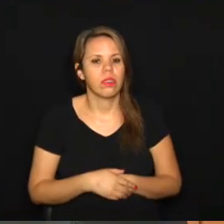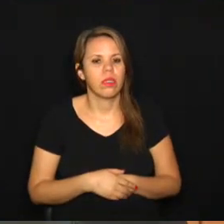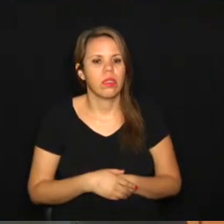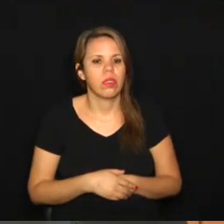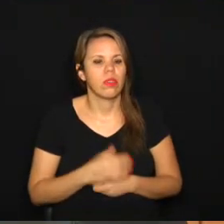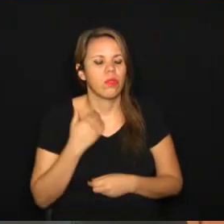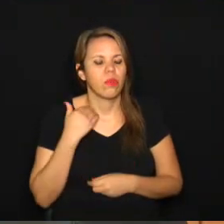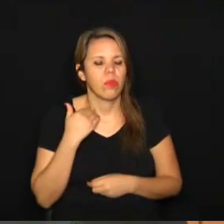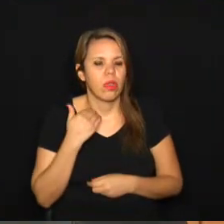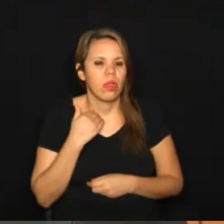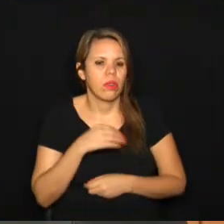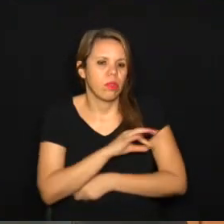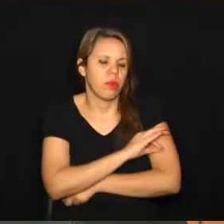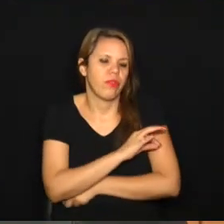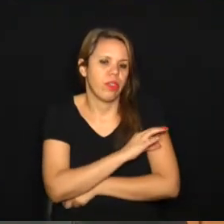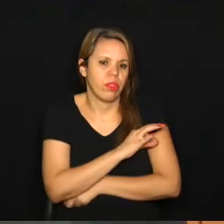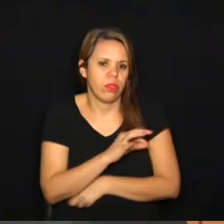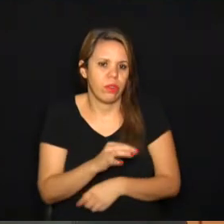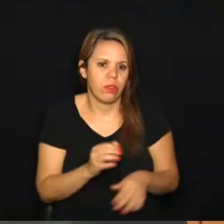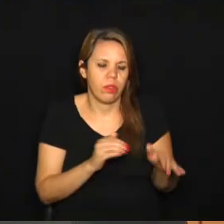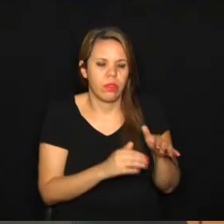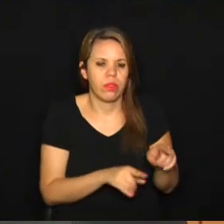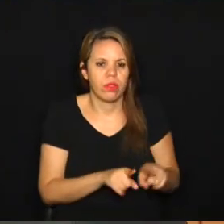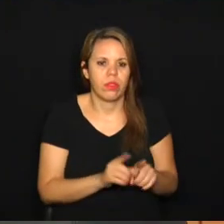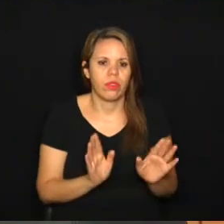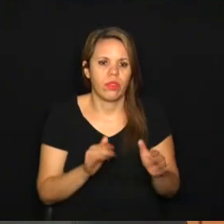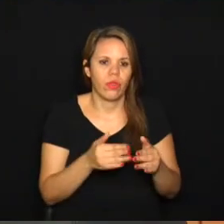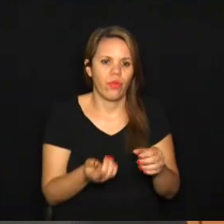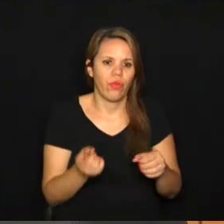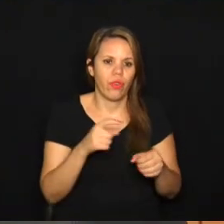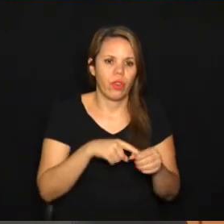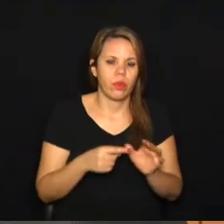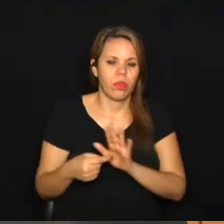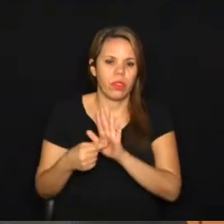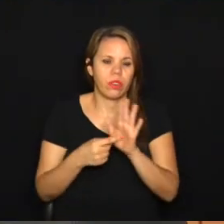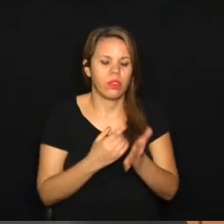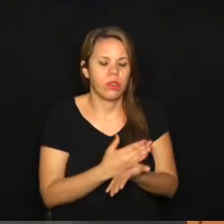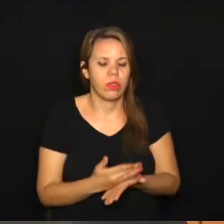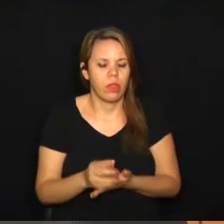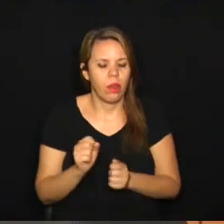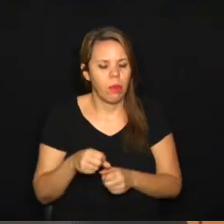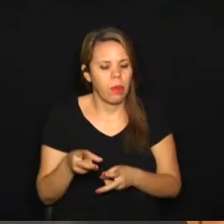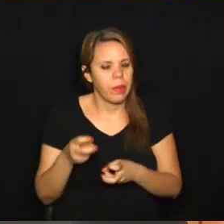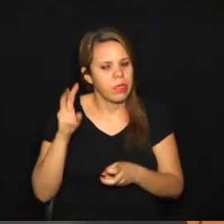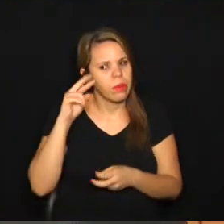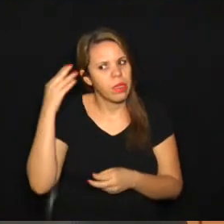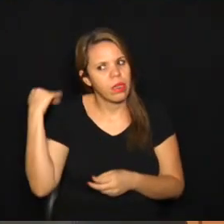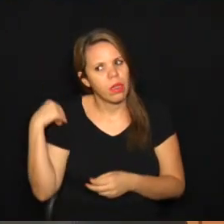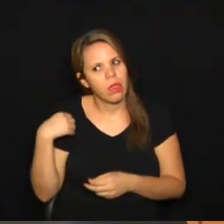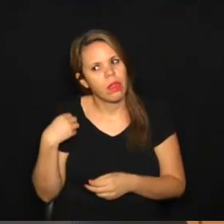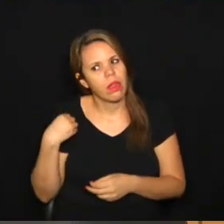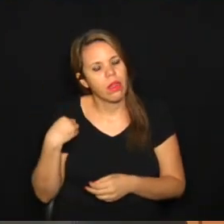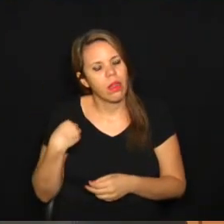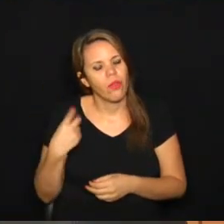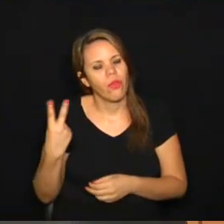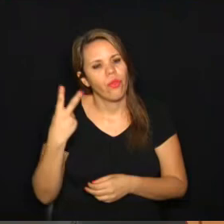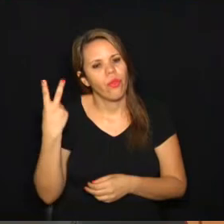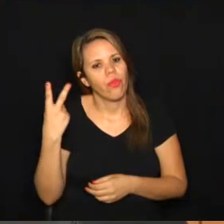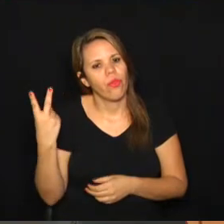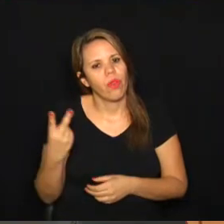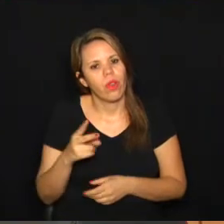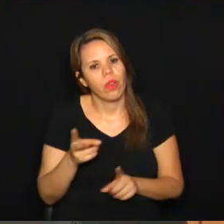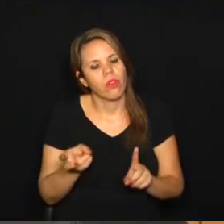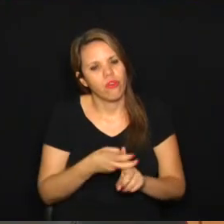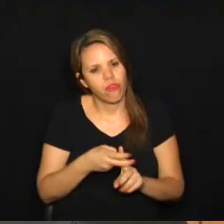prefeitura. Isso muito por conta, se voltarmos às apresentações no início, o valor do SUS tem